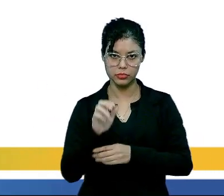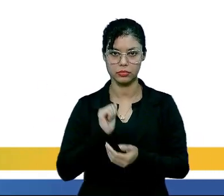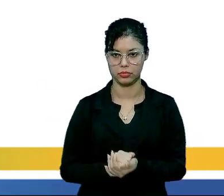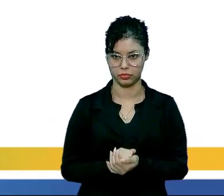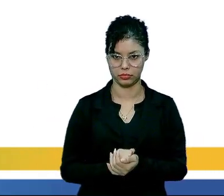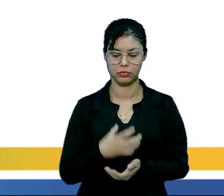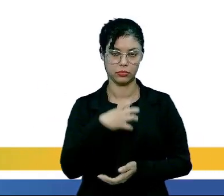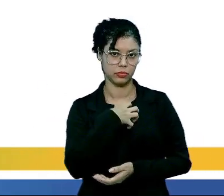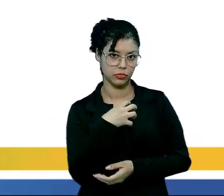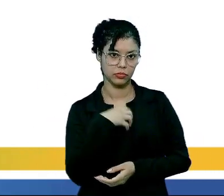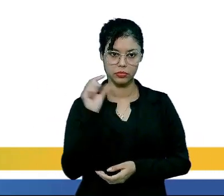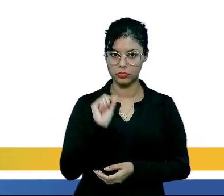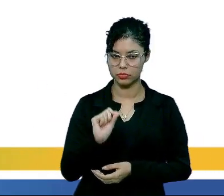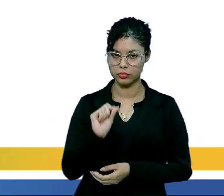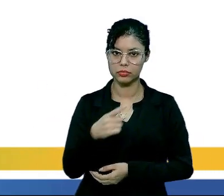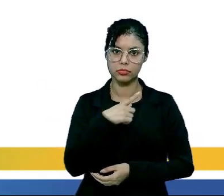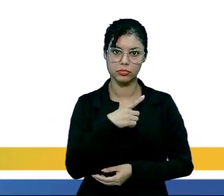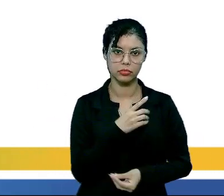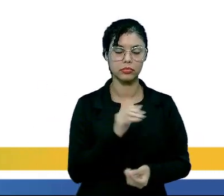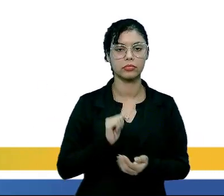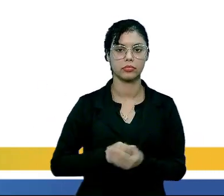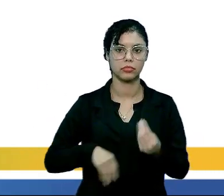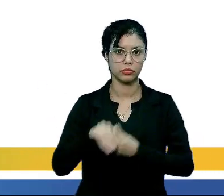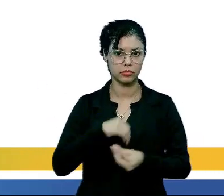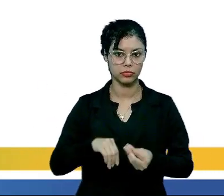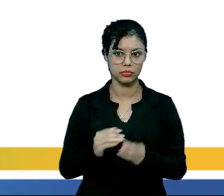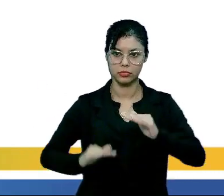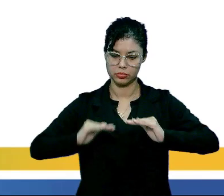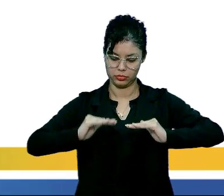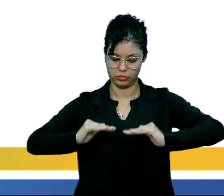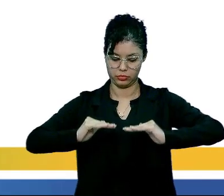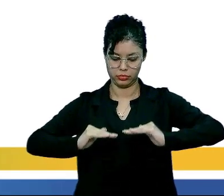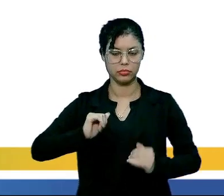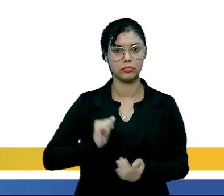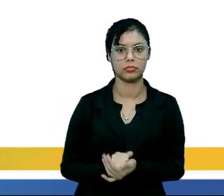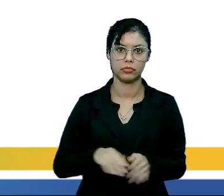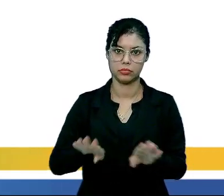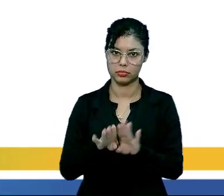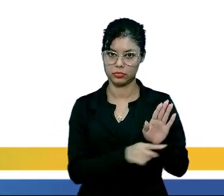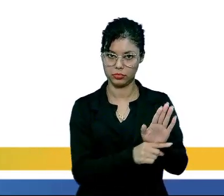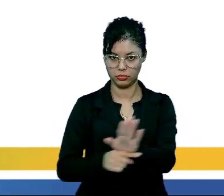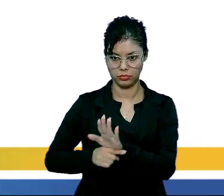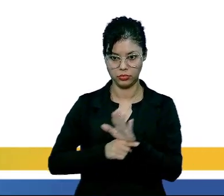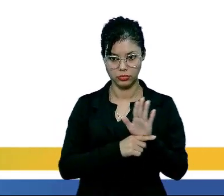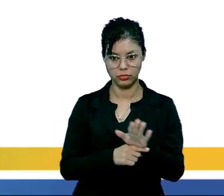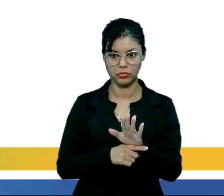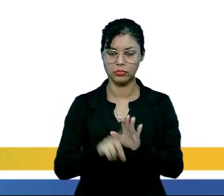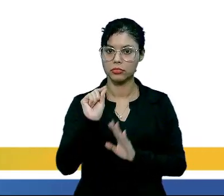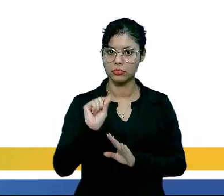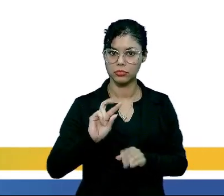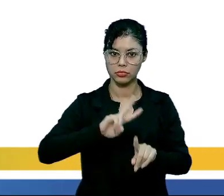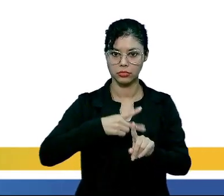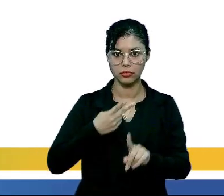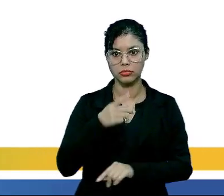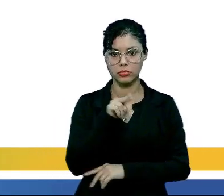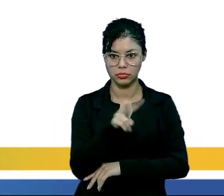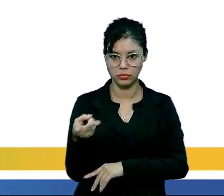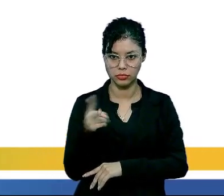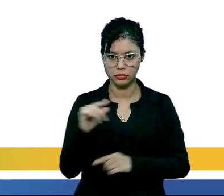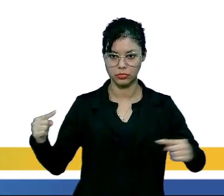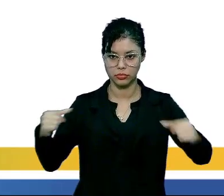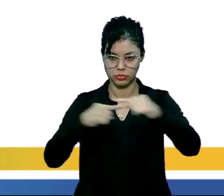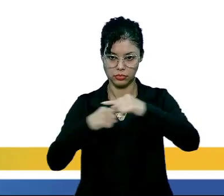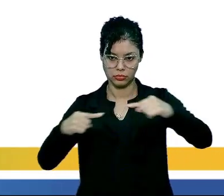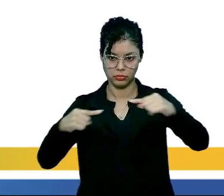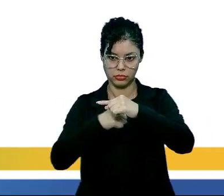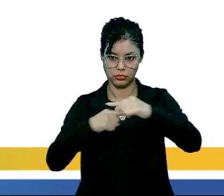O sentido em que eu tenho uma reação em equilíbrio, uma representação de uma reação em equilíbrio, é essa dupla seta. Então essa seta